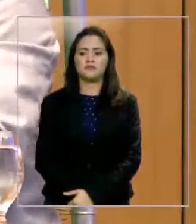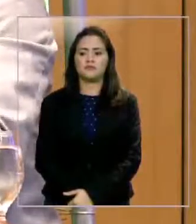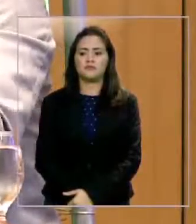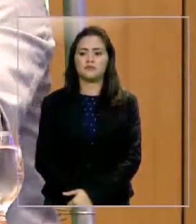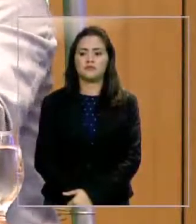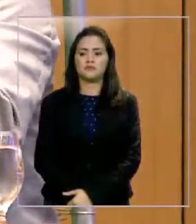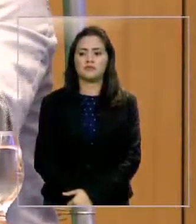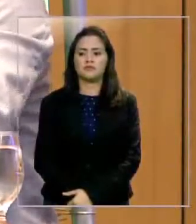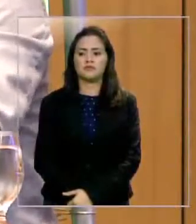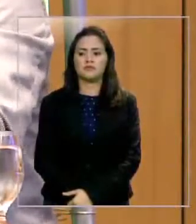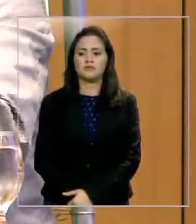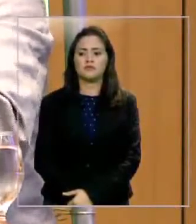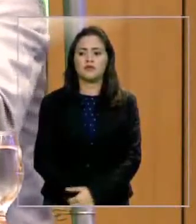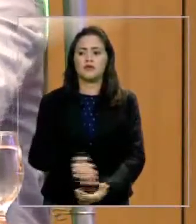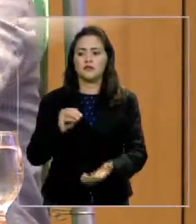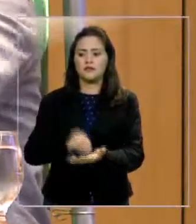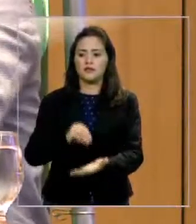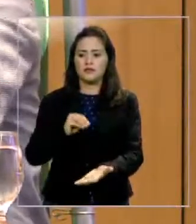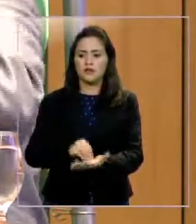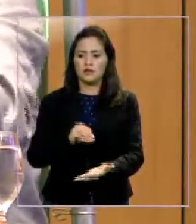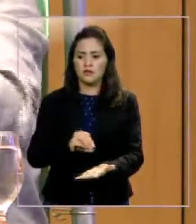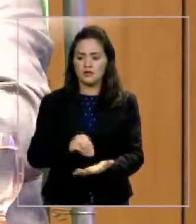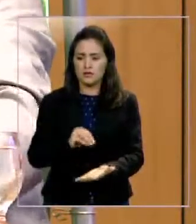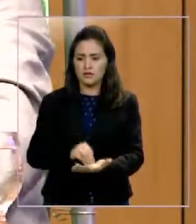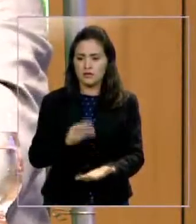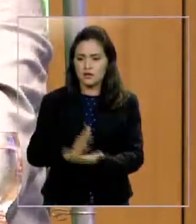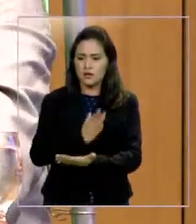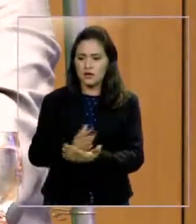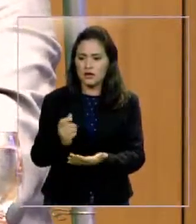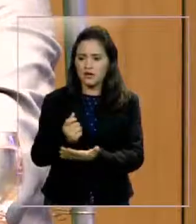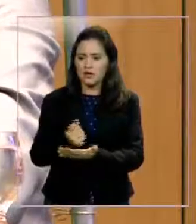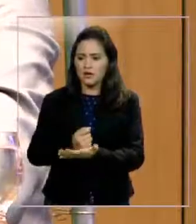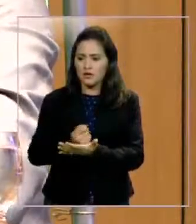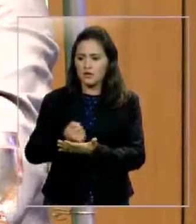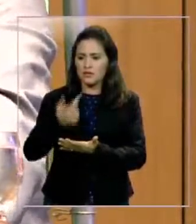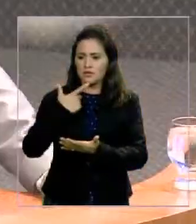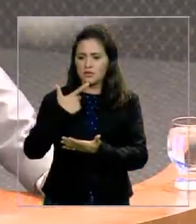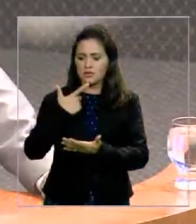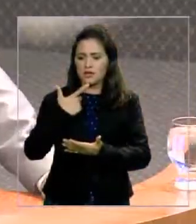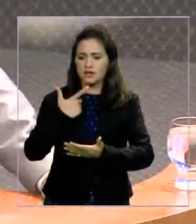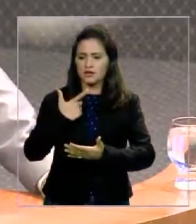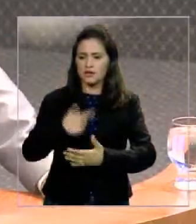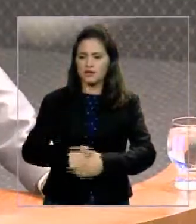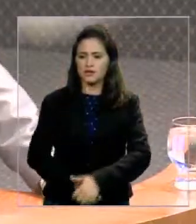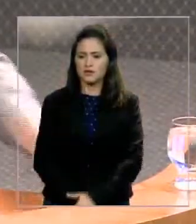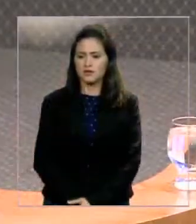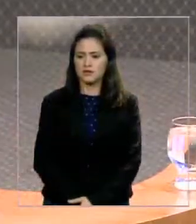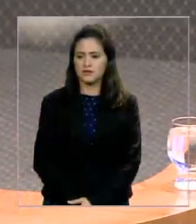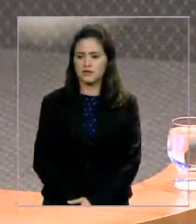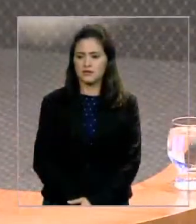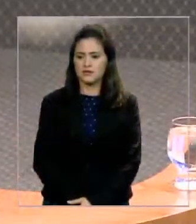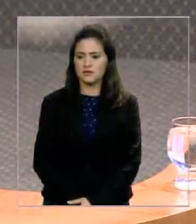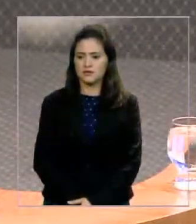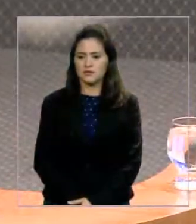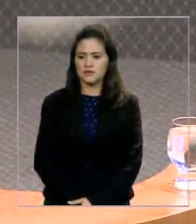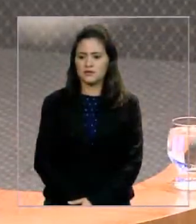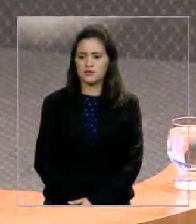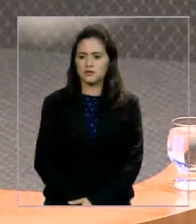Da falta ou da escassez de alguns medicamentos. Enfim, logo